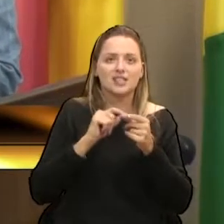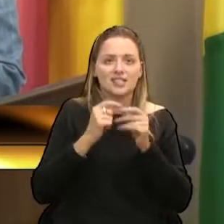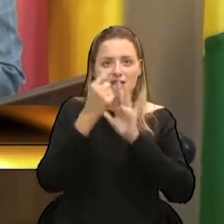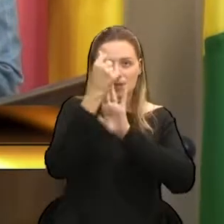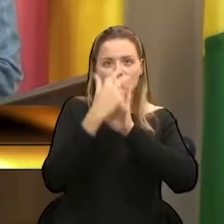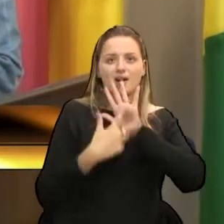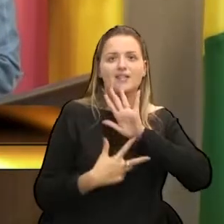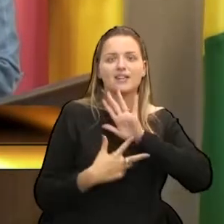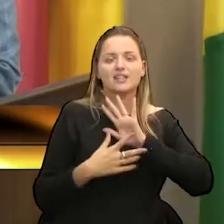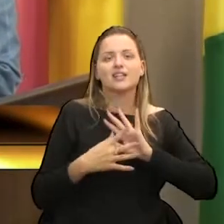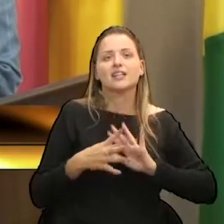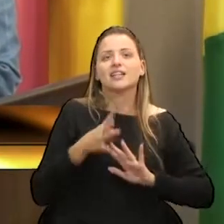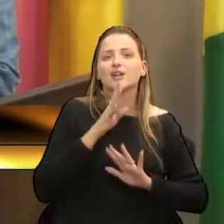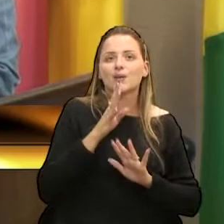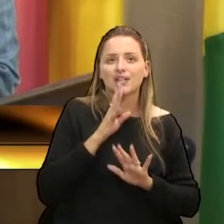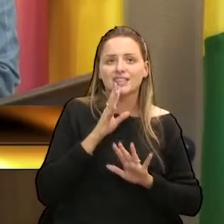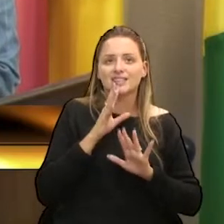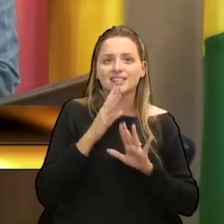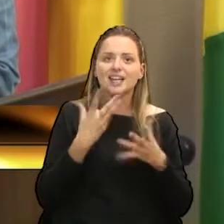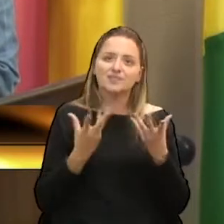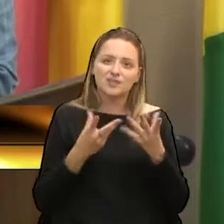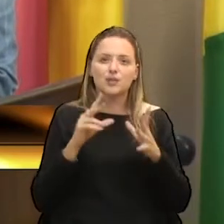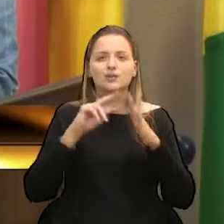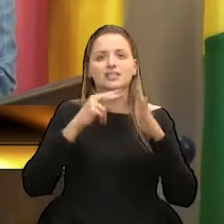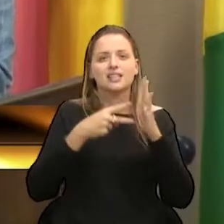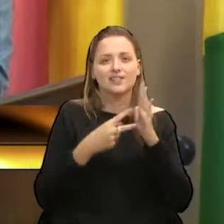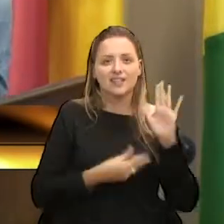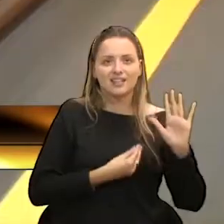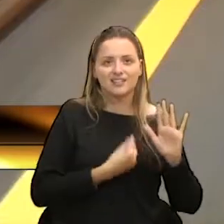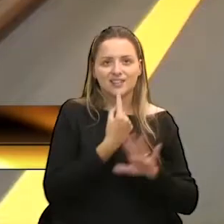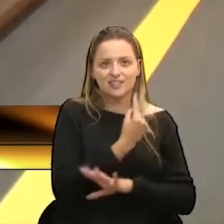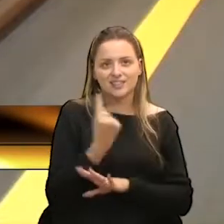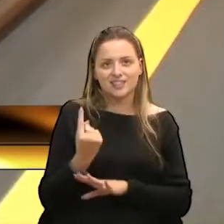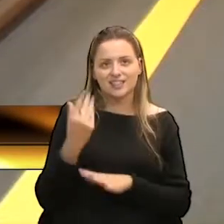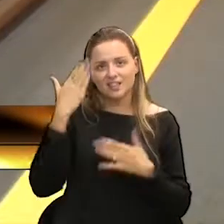e buscarmos qual é o sentido da vida de cada um de nós. Obrigada.